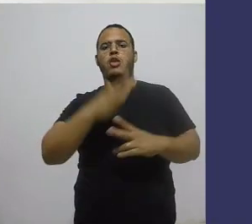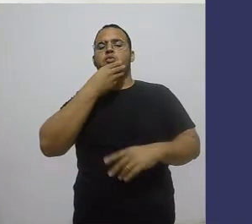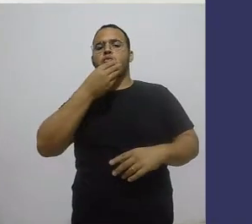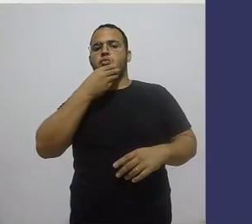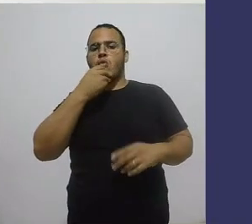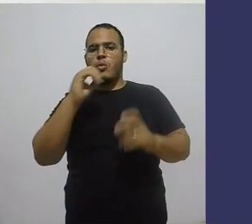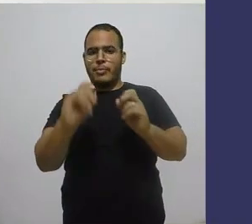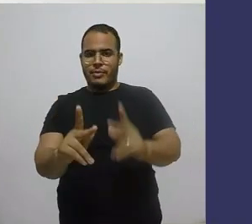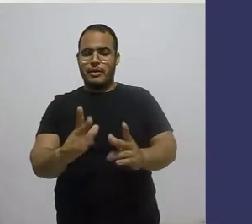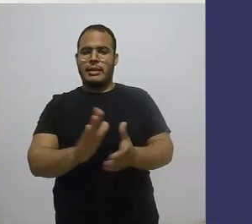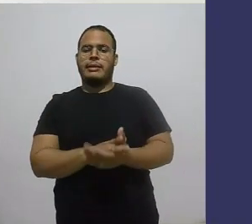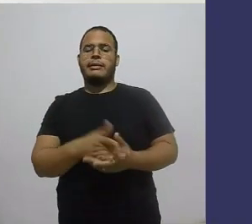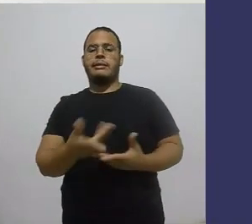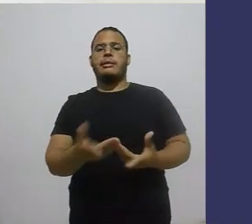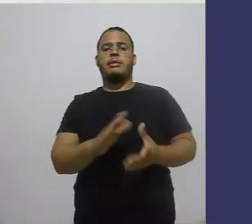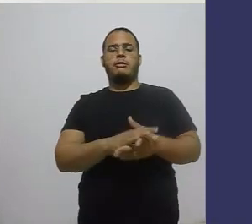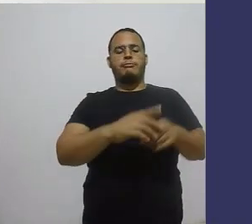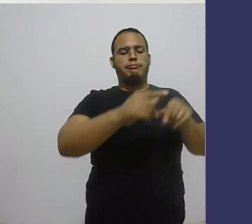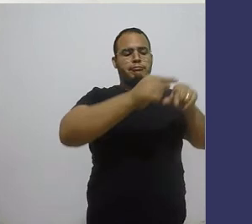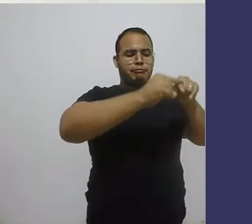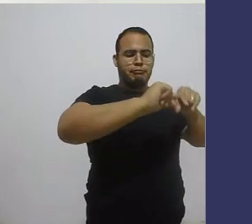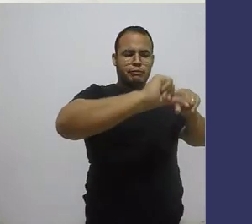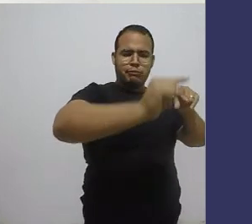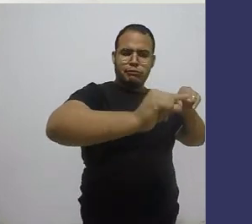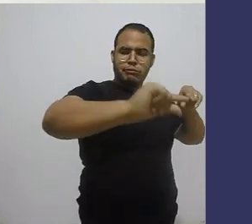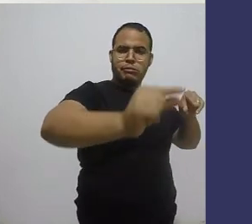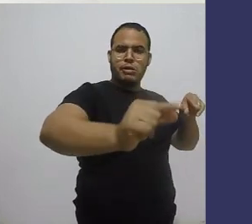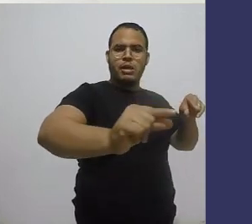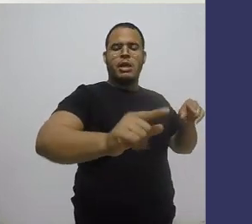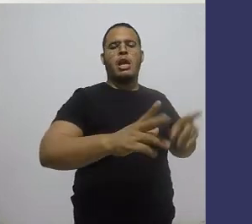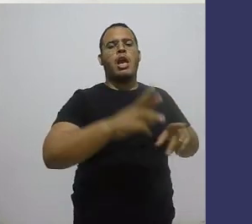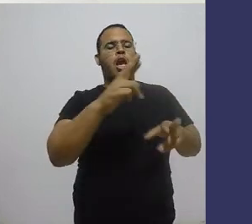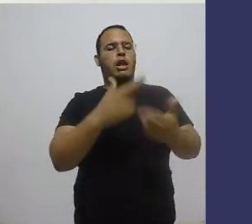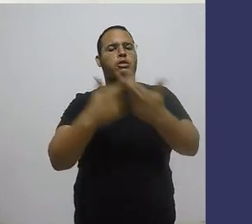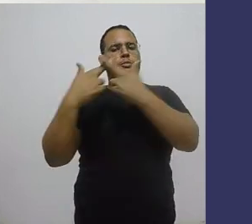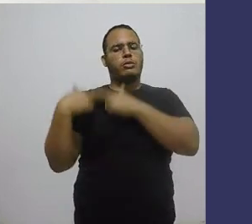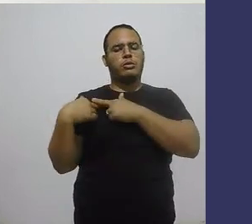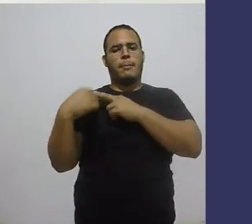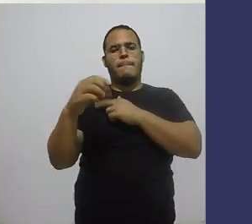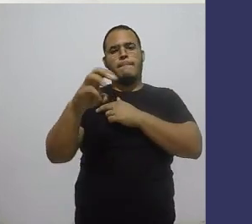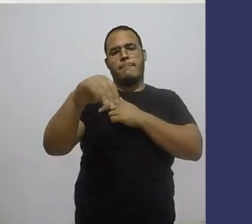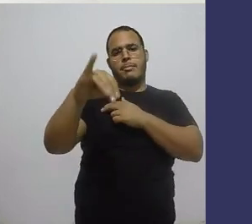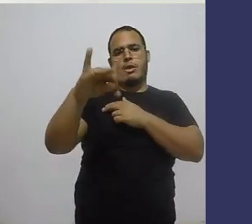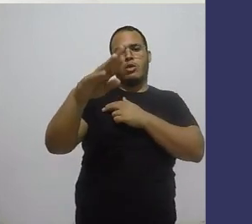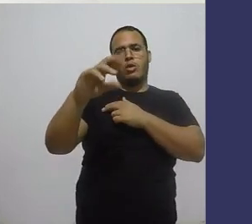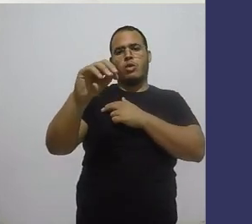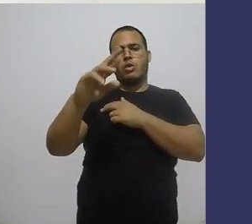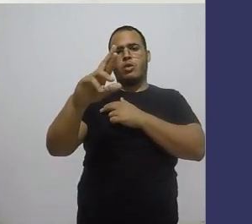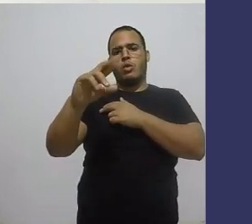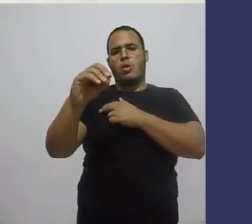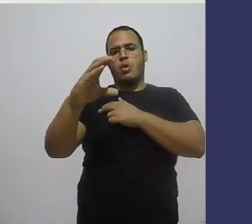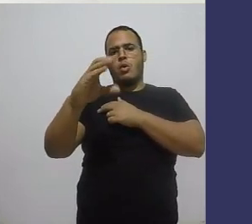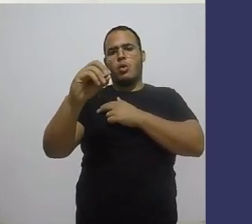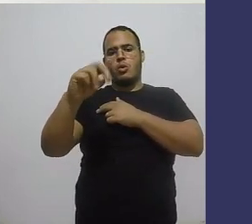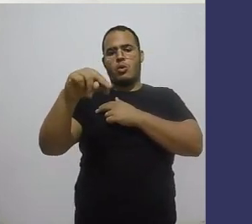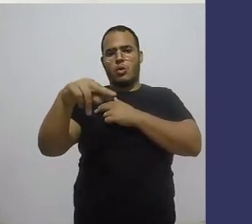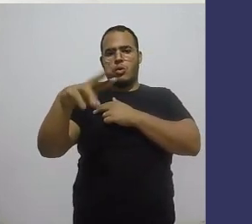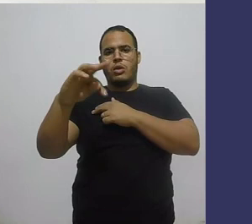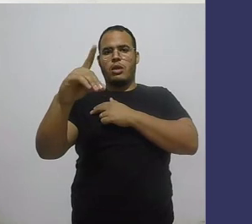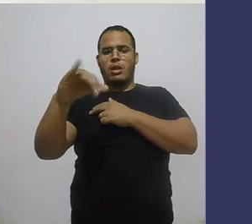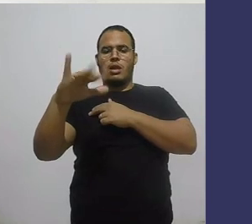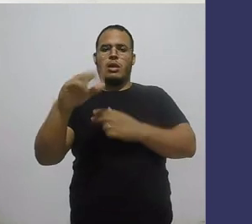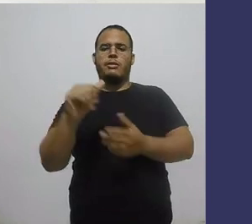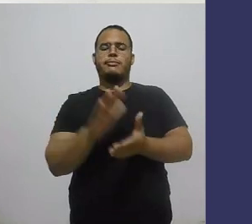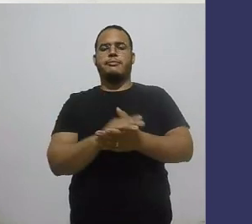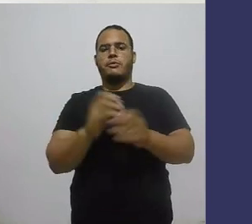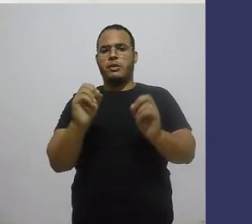do corpo, possui mitocôndria, certo? Que é responsável aí pela liberação de energia e deslocamento desse